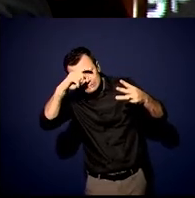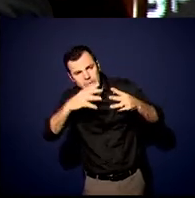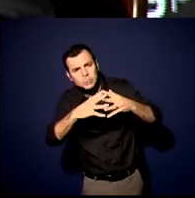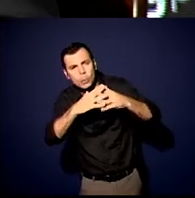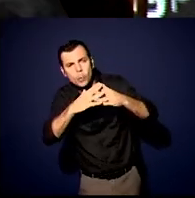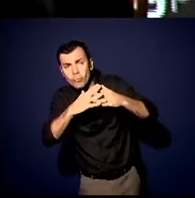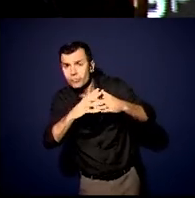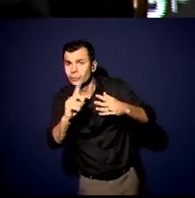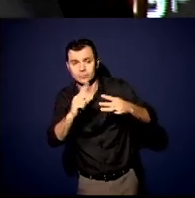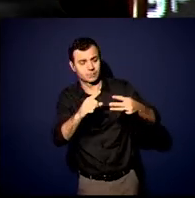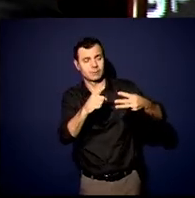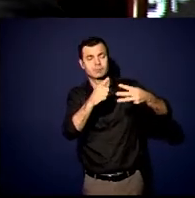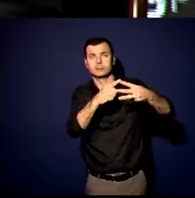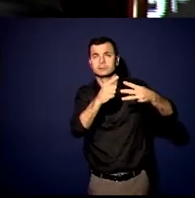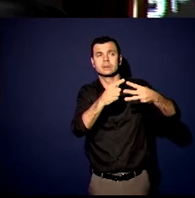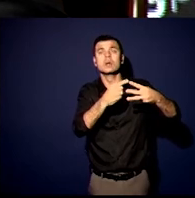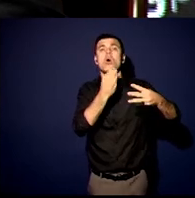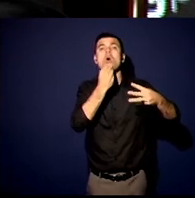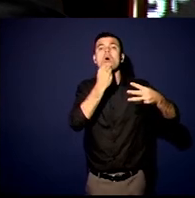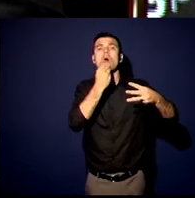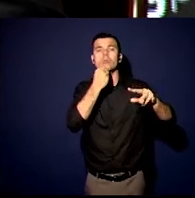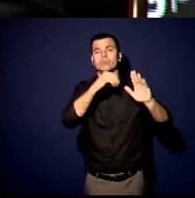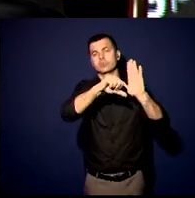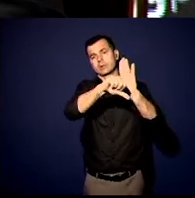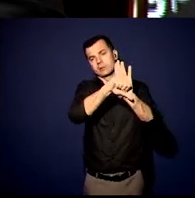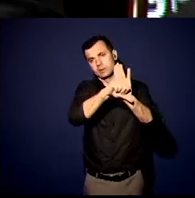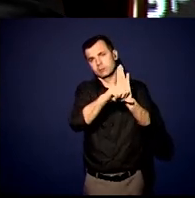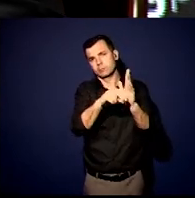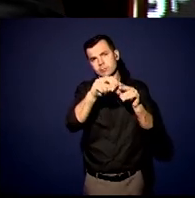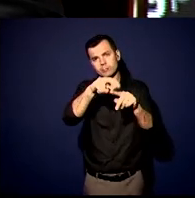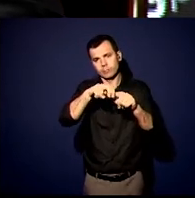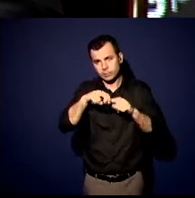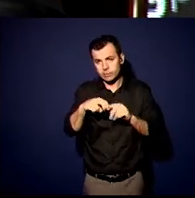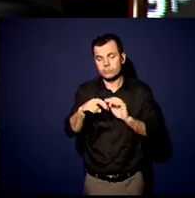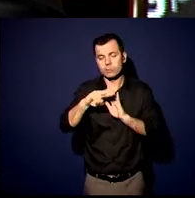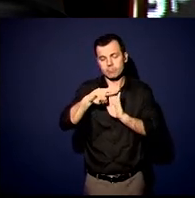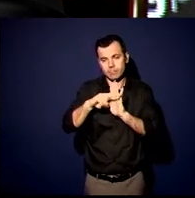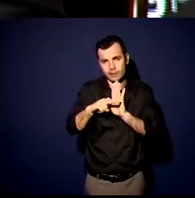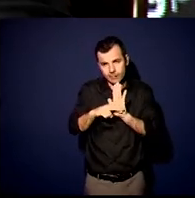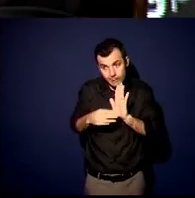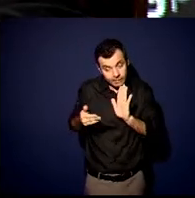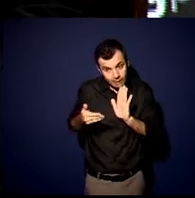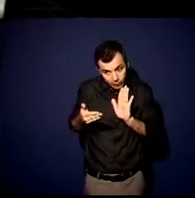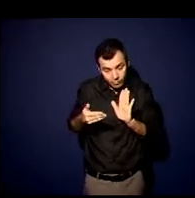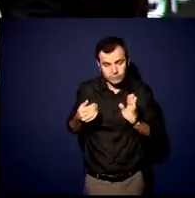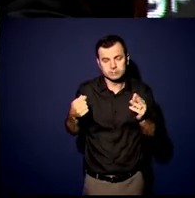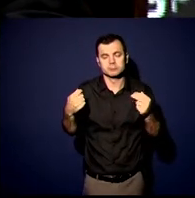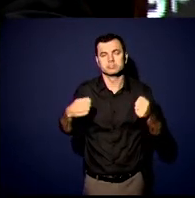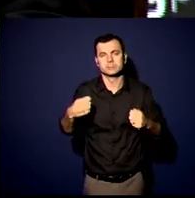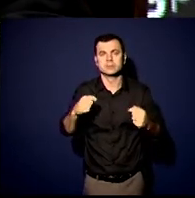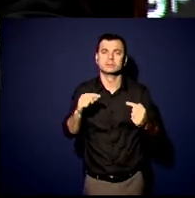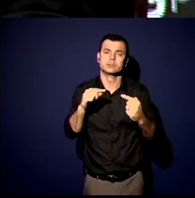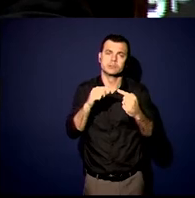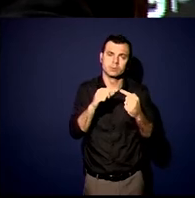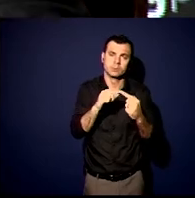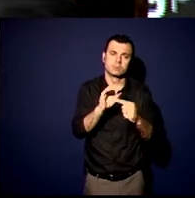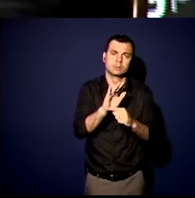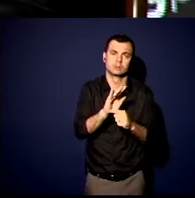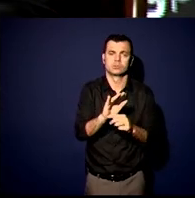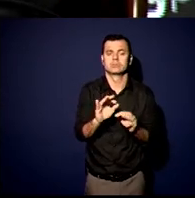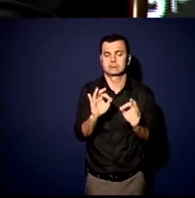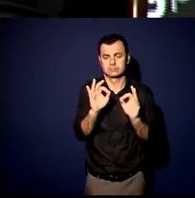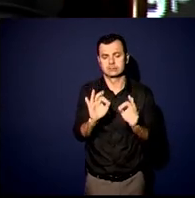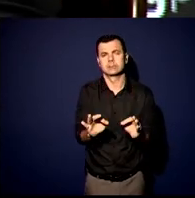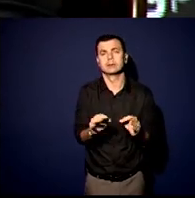evidentemente é crime E aí é evidentemente creio que uma regulação a priori é necessária e é a única eficiente porque